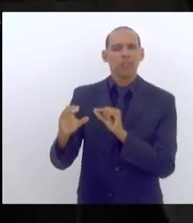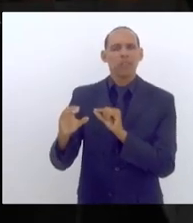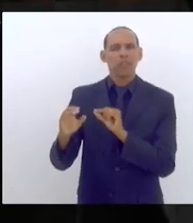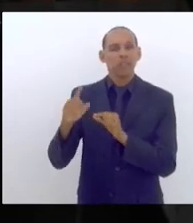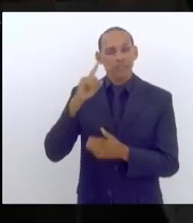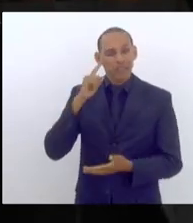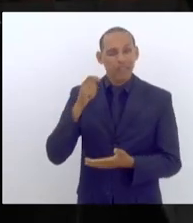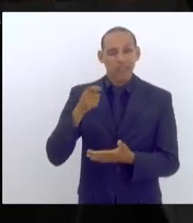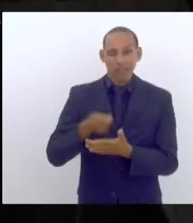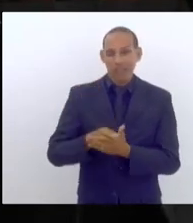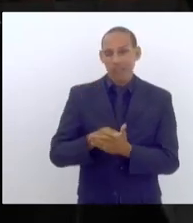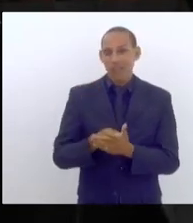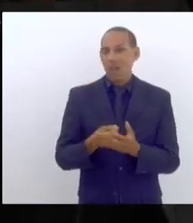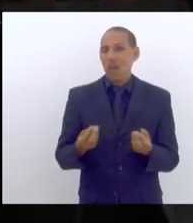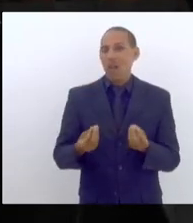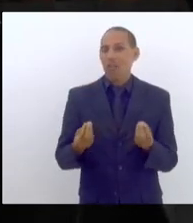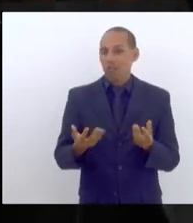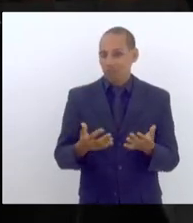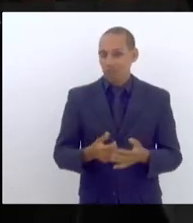definida